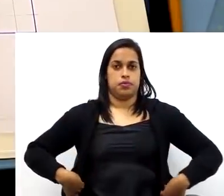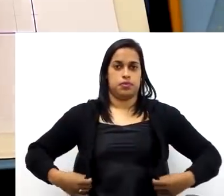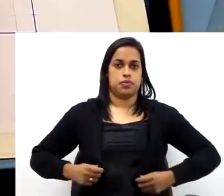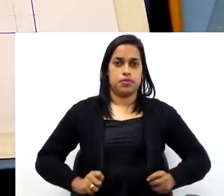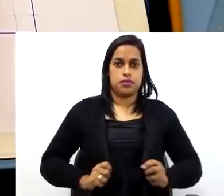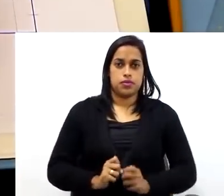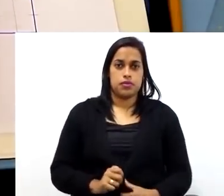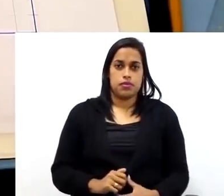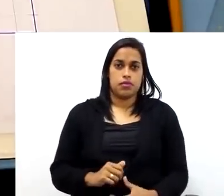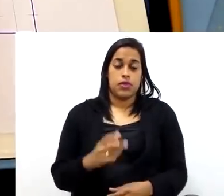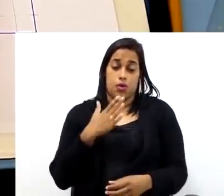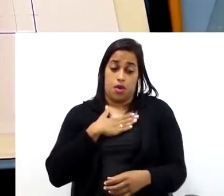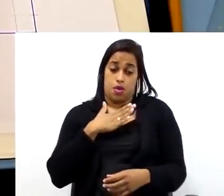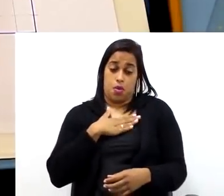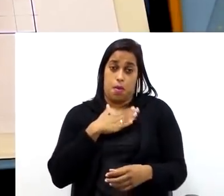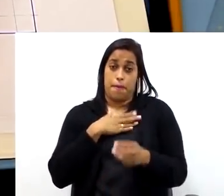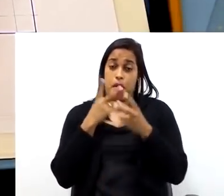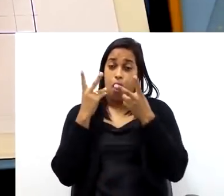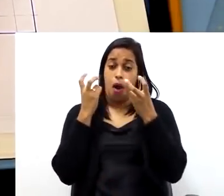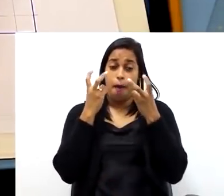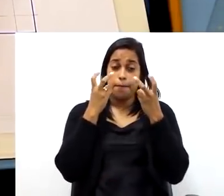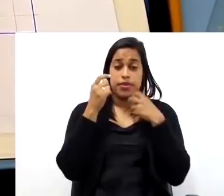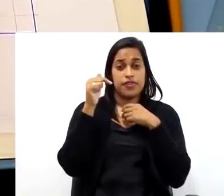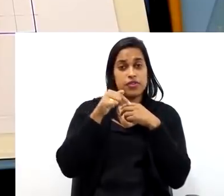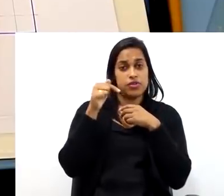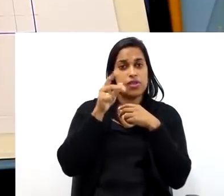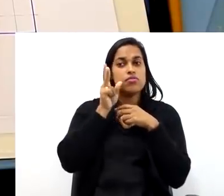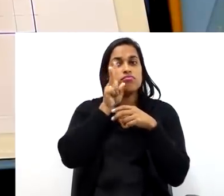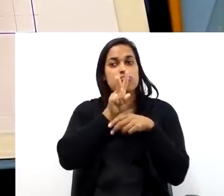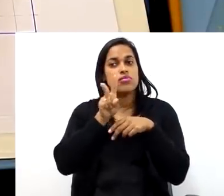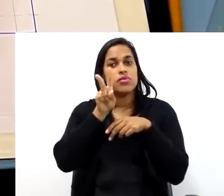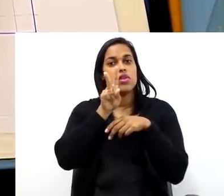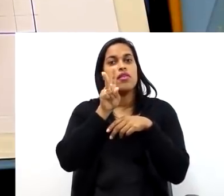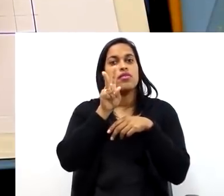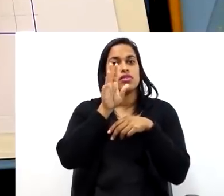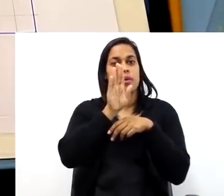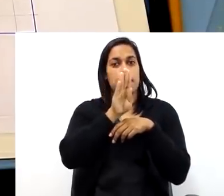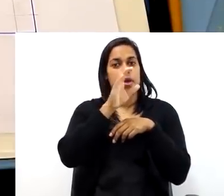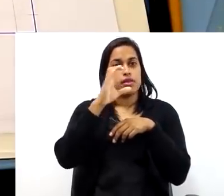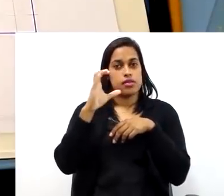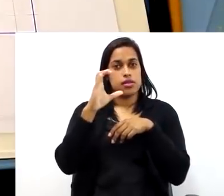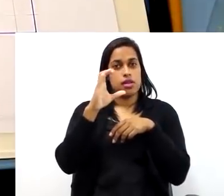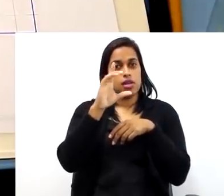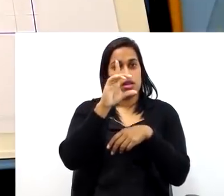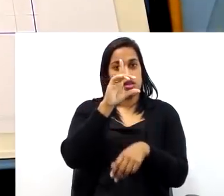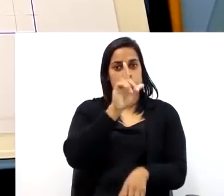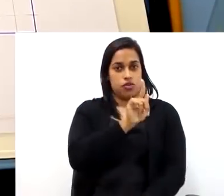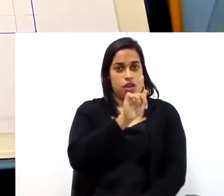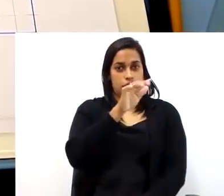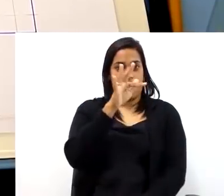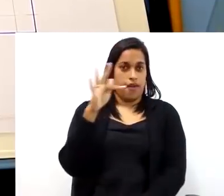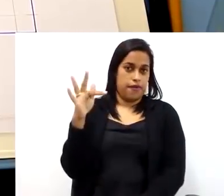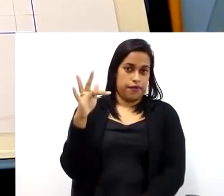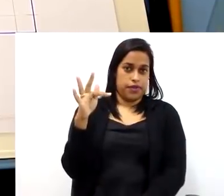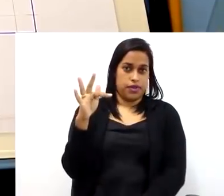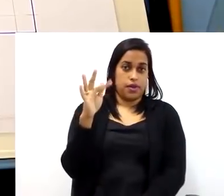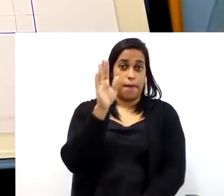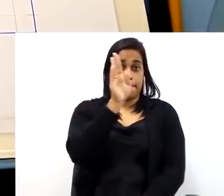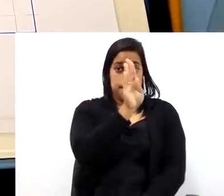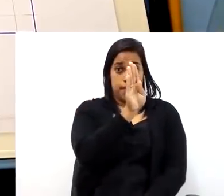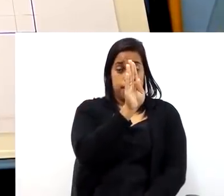Quando o meu observador está aqui na vista frontal, ele está vendo essa face, BCGF.